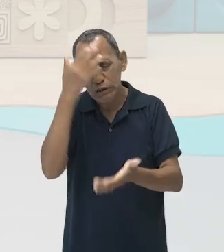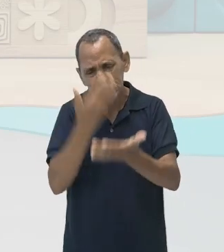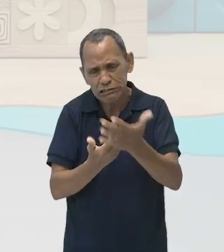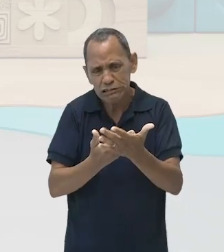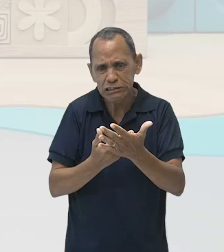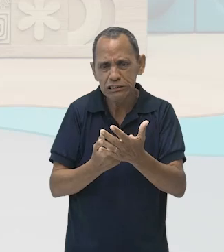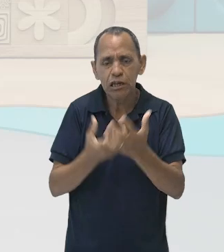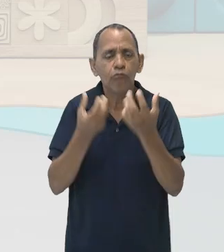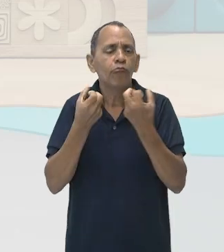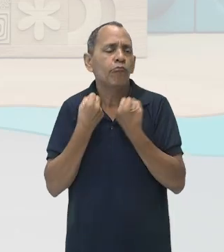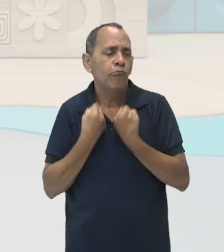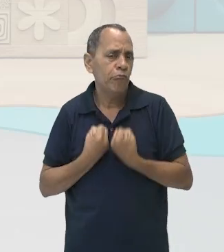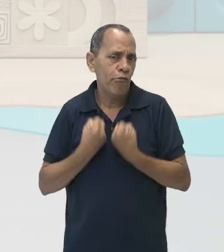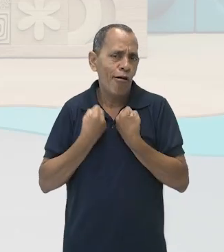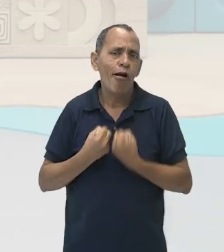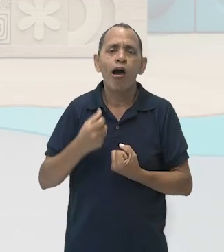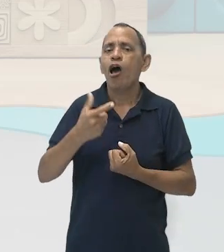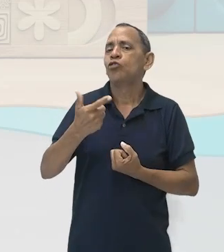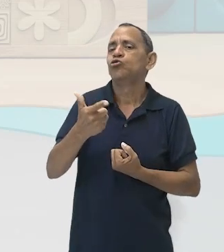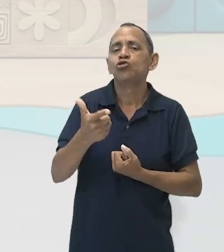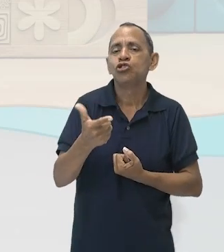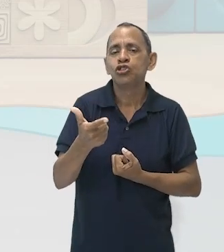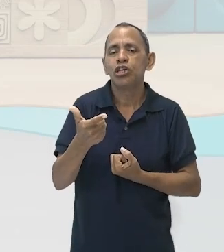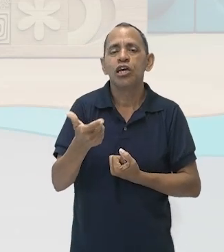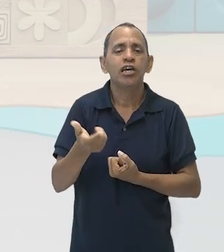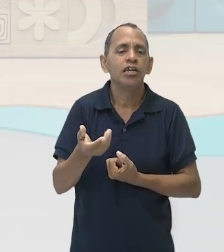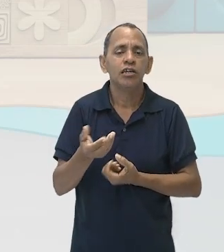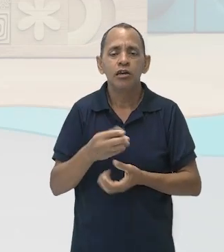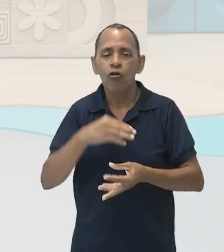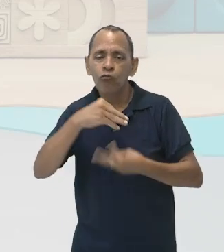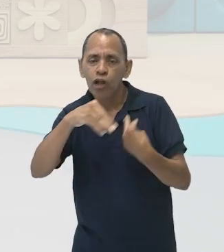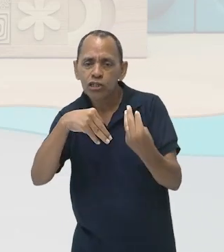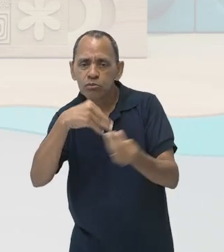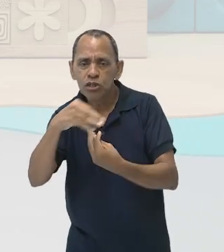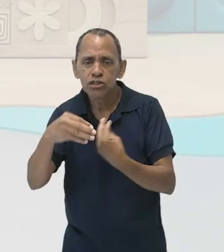demais, sem flexibilidade e sem jeito.